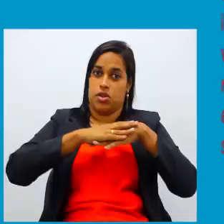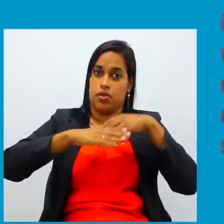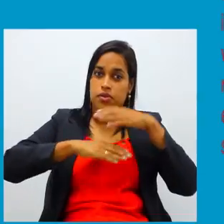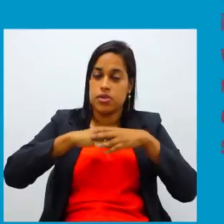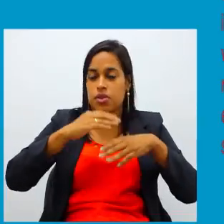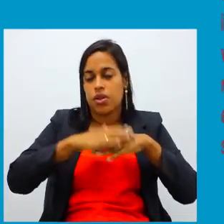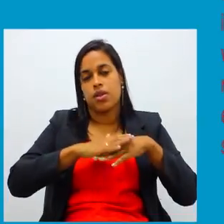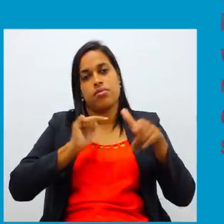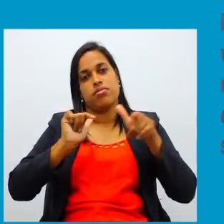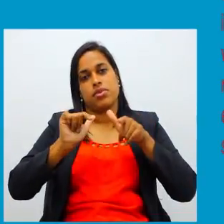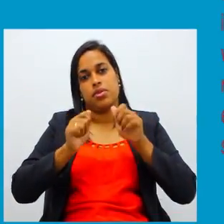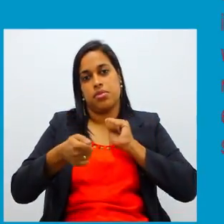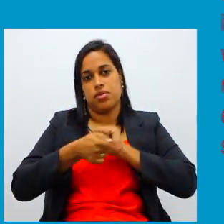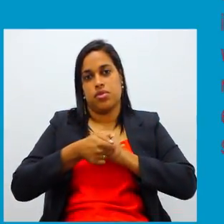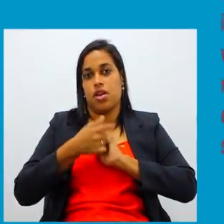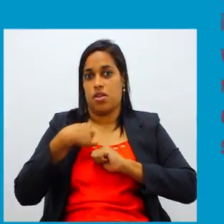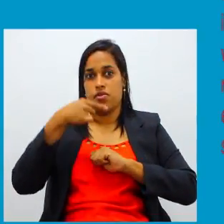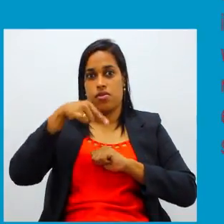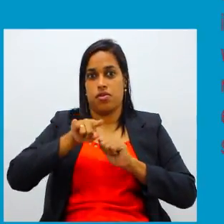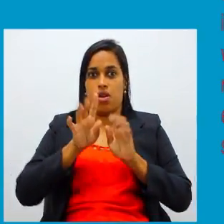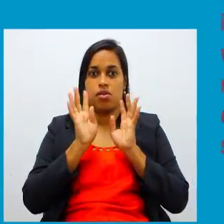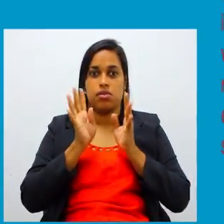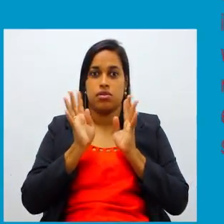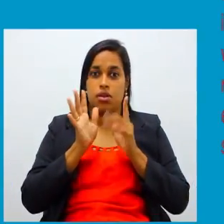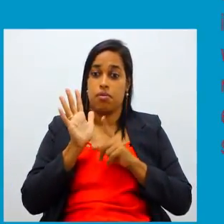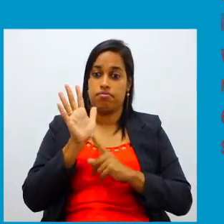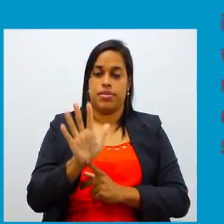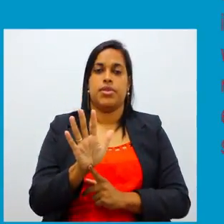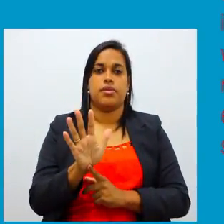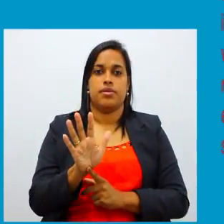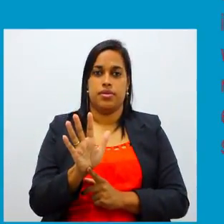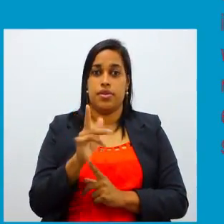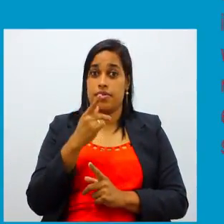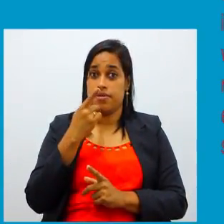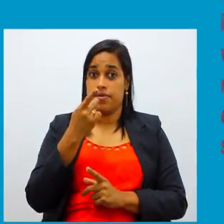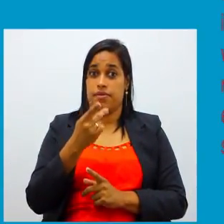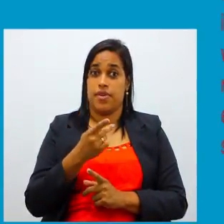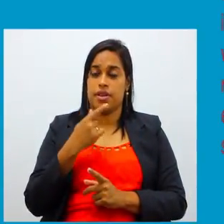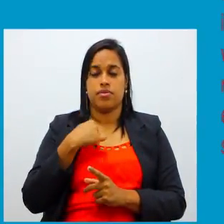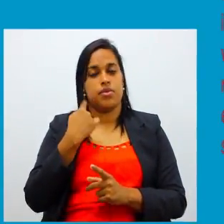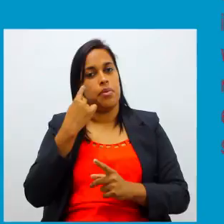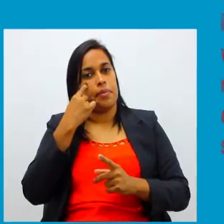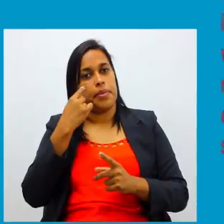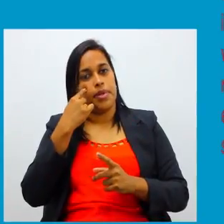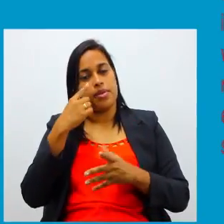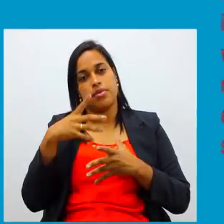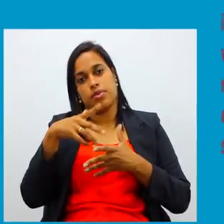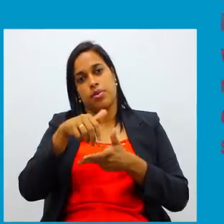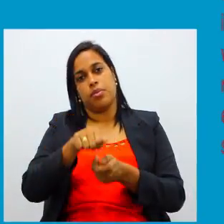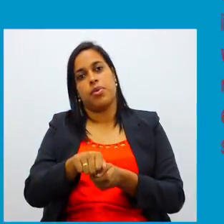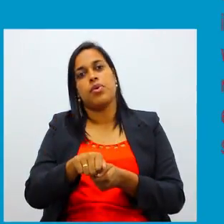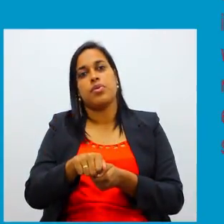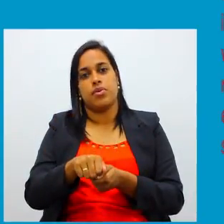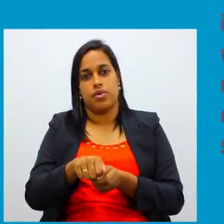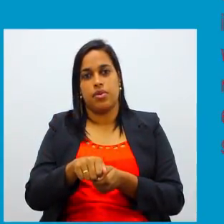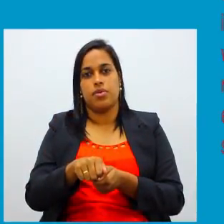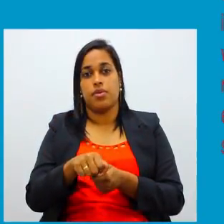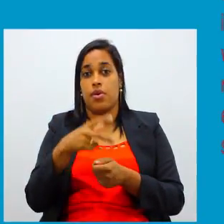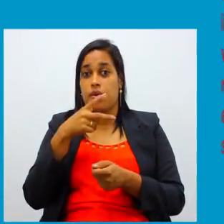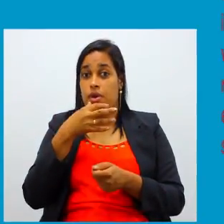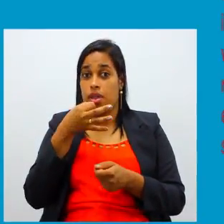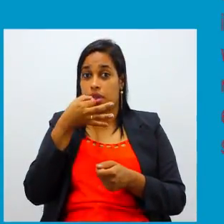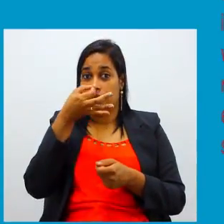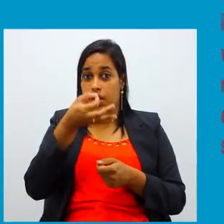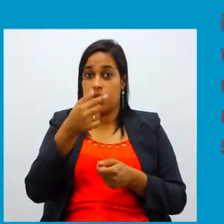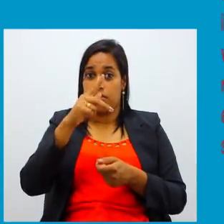pessoas que estão internamente na empresa, vão a uma rede social, quando elas publicam algo, isso fala sobre o que elas pensam sobre o mundo, né? E aí vai uma